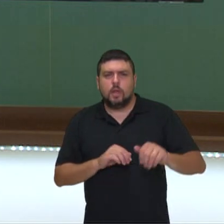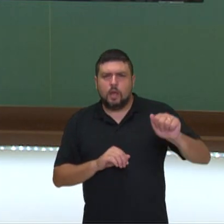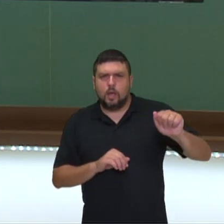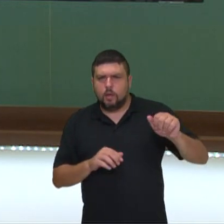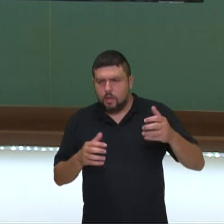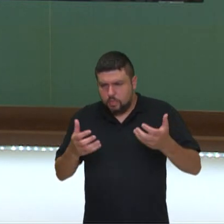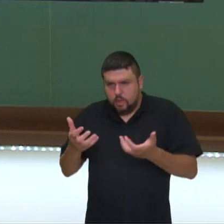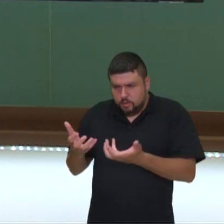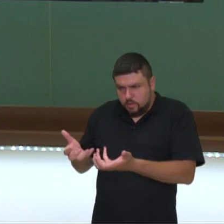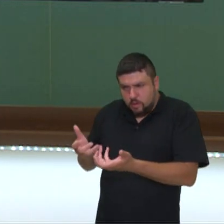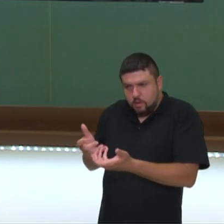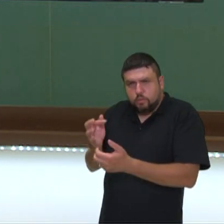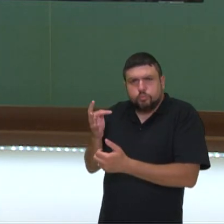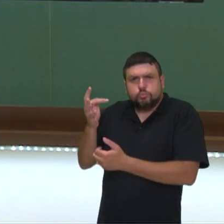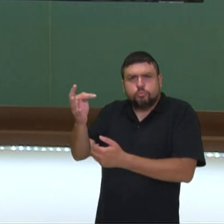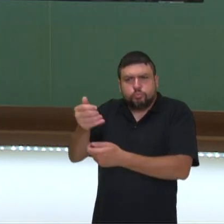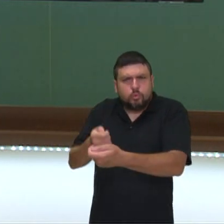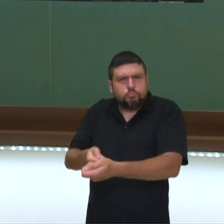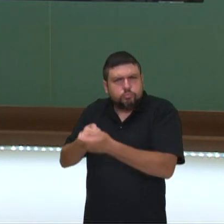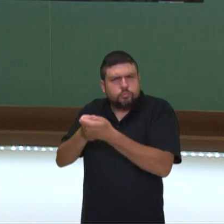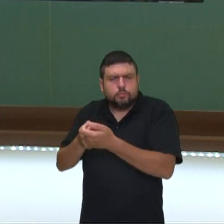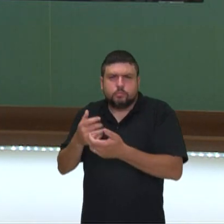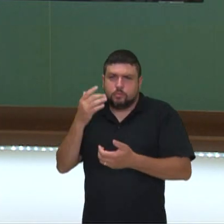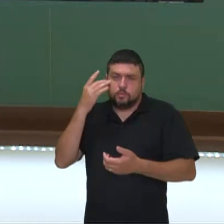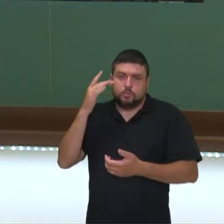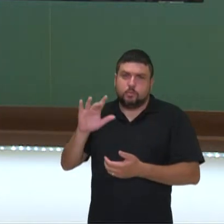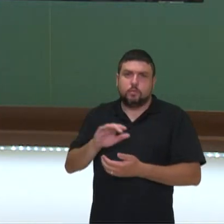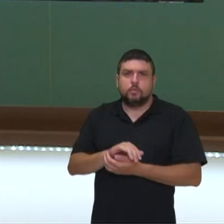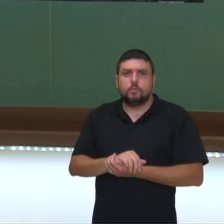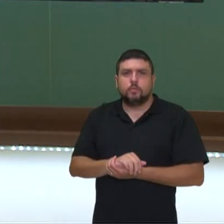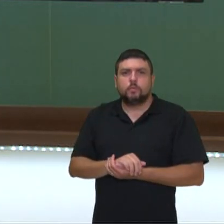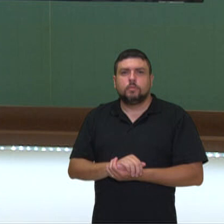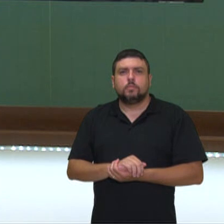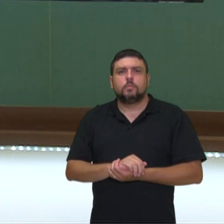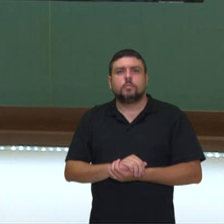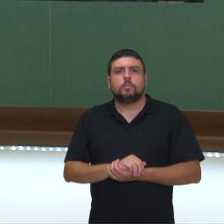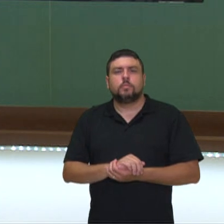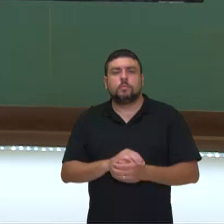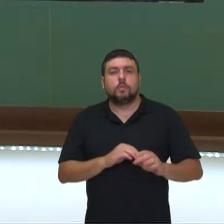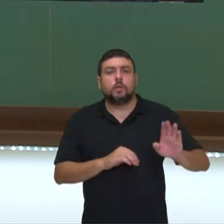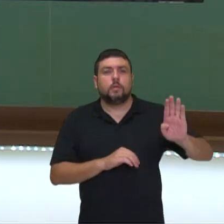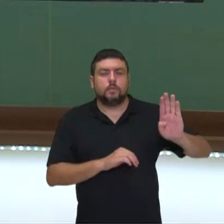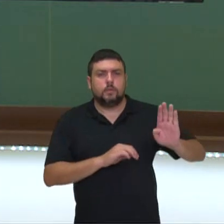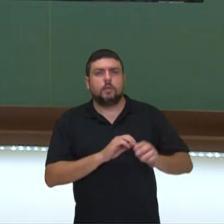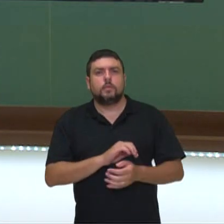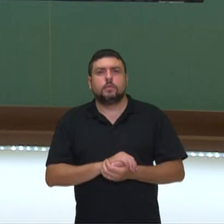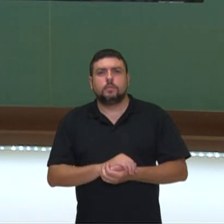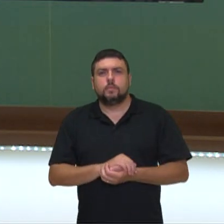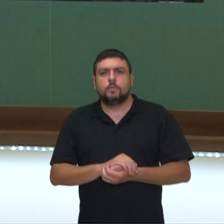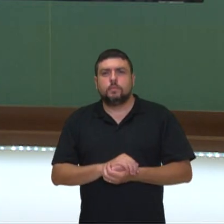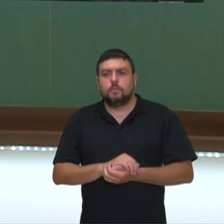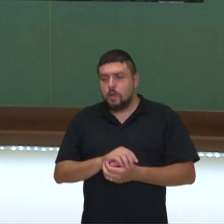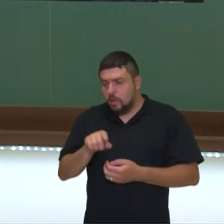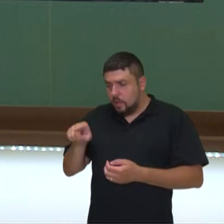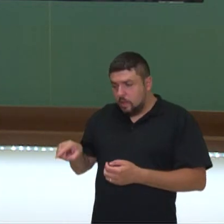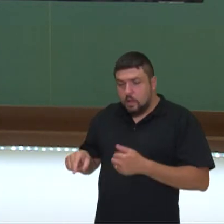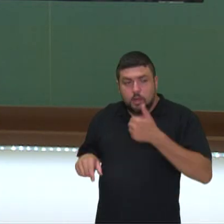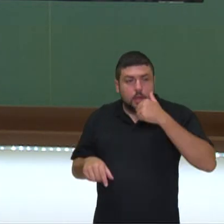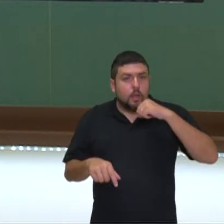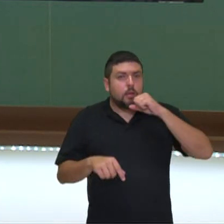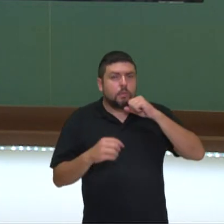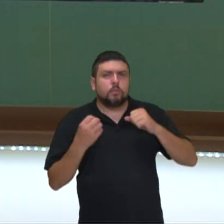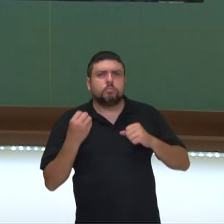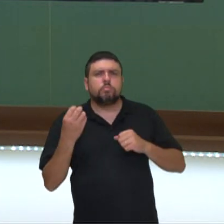essa informação. Letra B, Alex and his mother traveled a lot. Aqui a letra B está afirmando que ele e a mãe dele viajam